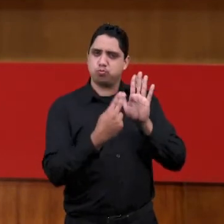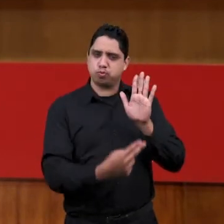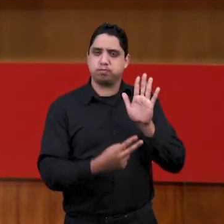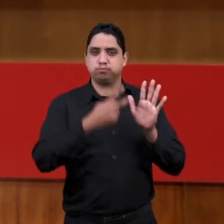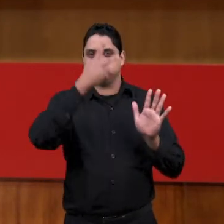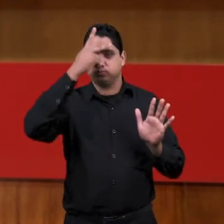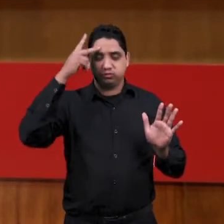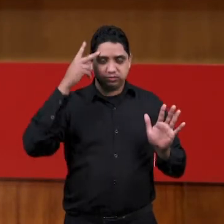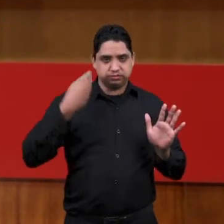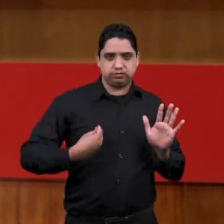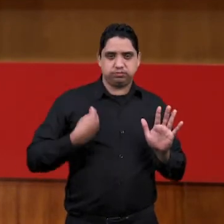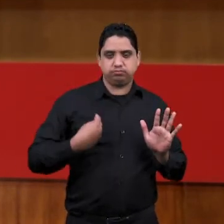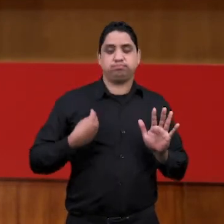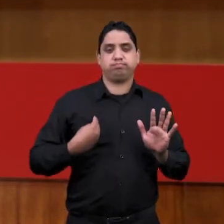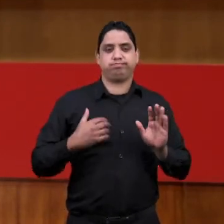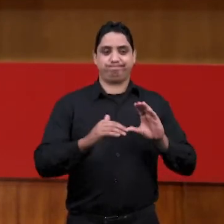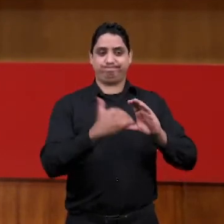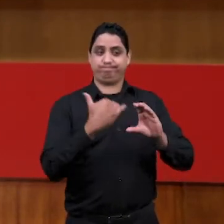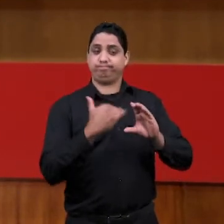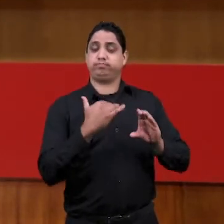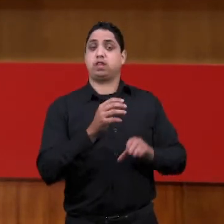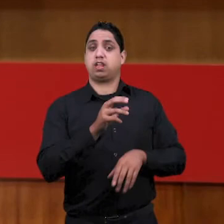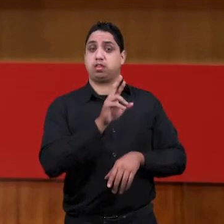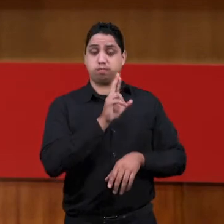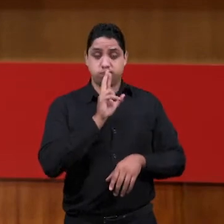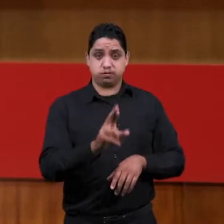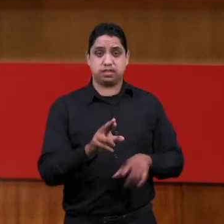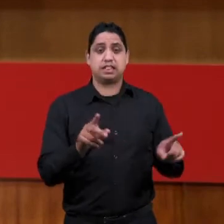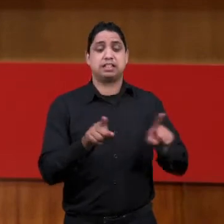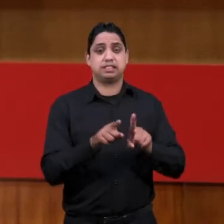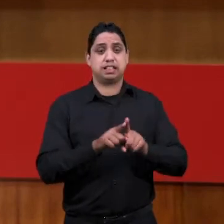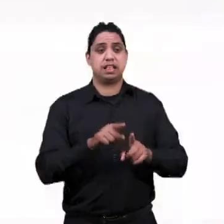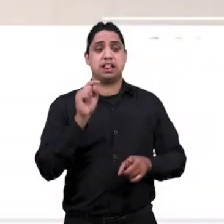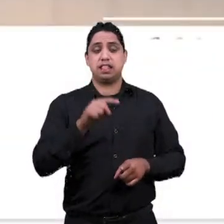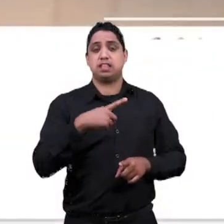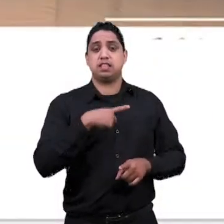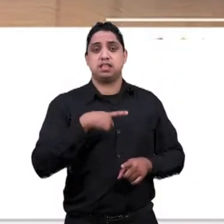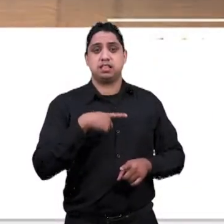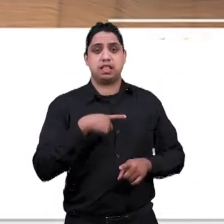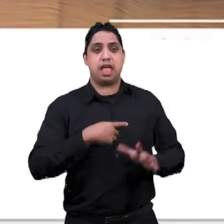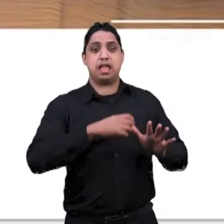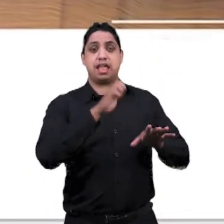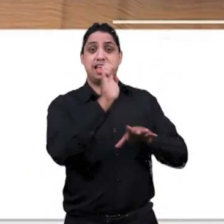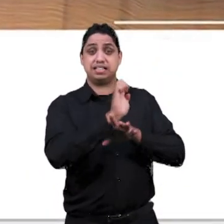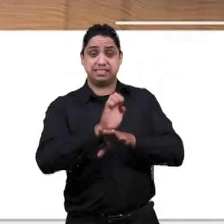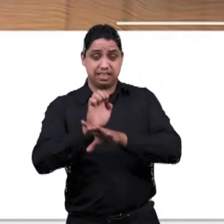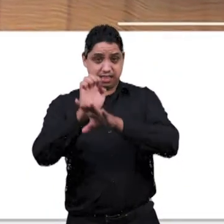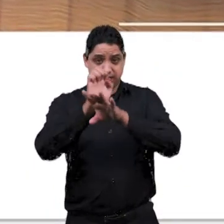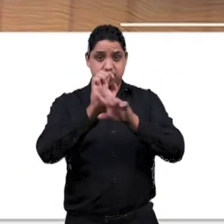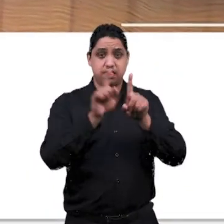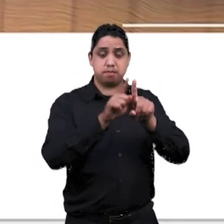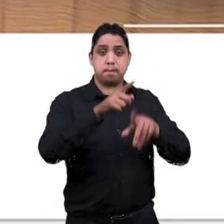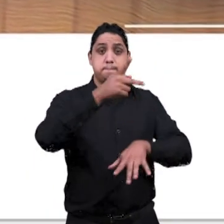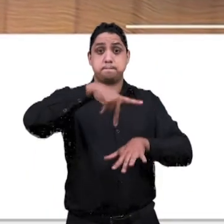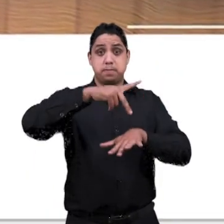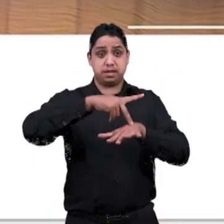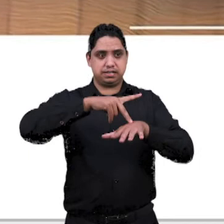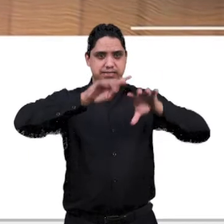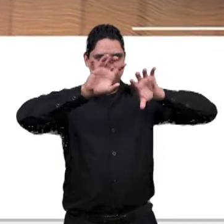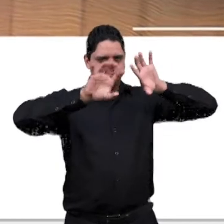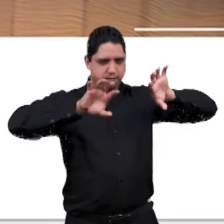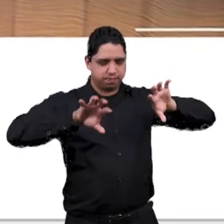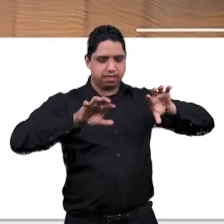nossos irmãos que participaram, enviaram suas participações, e ali estará separado por estado e também por